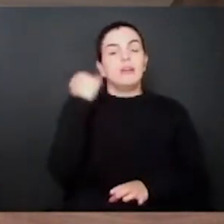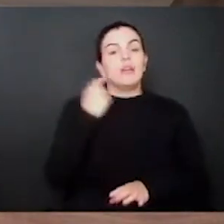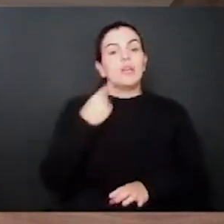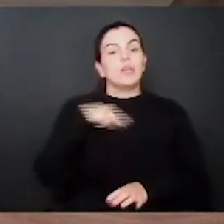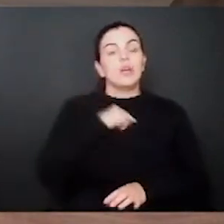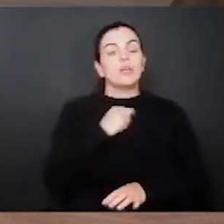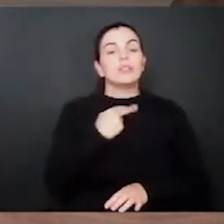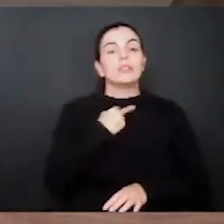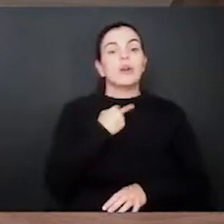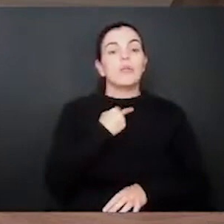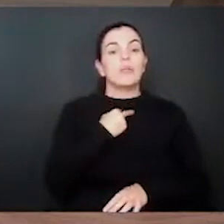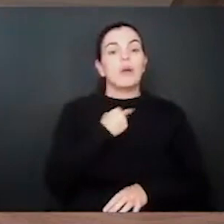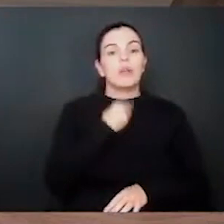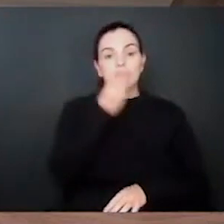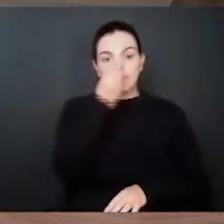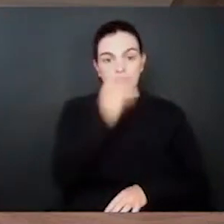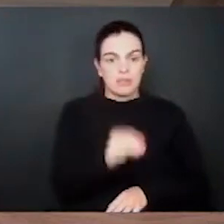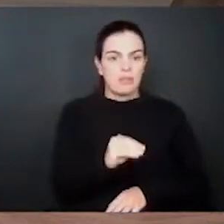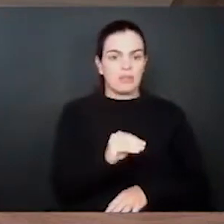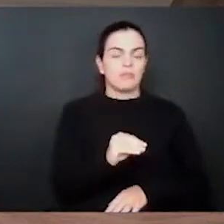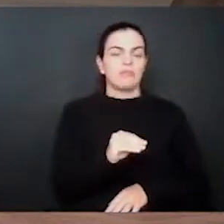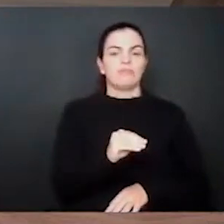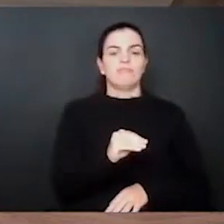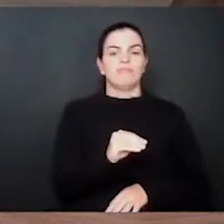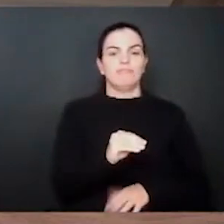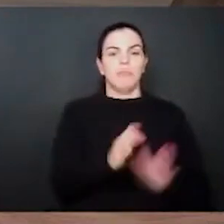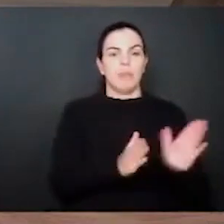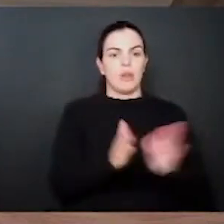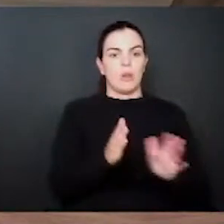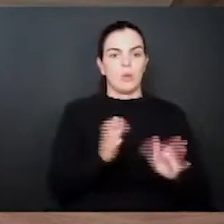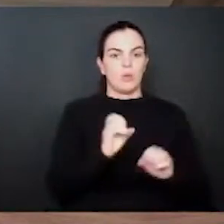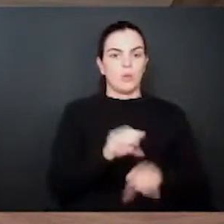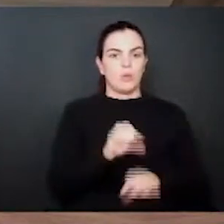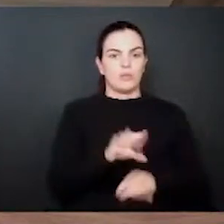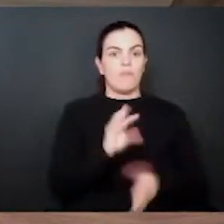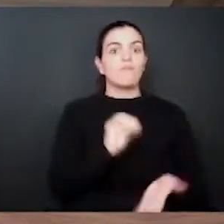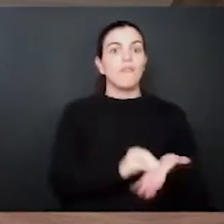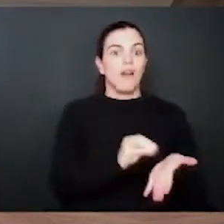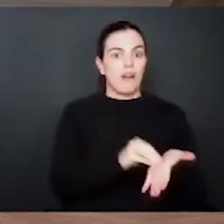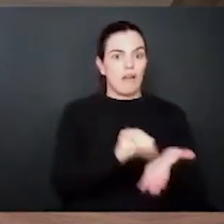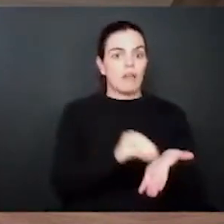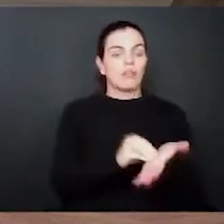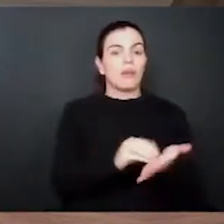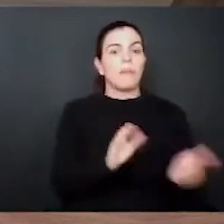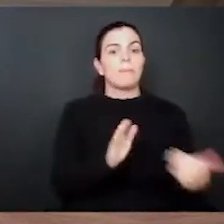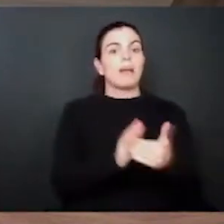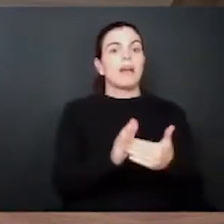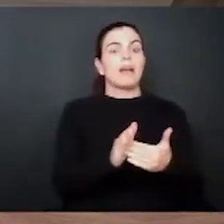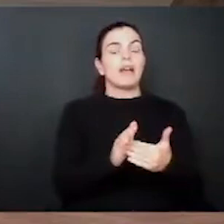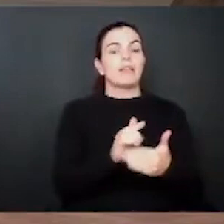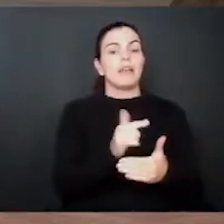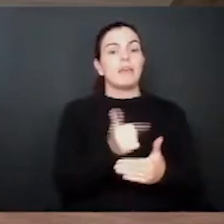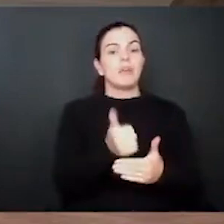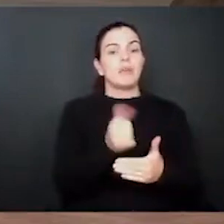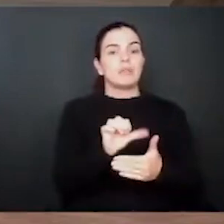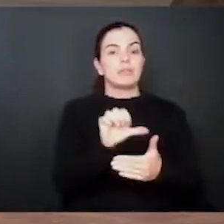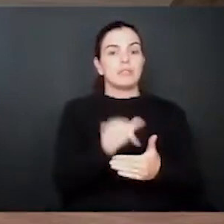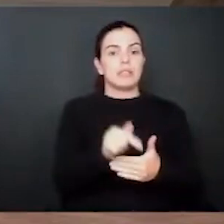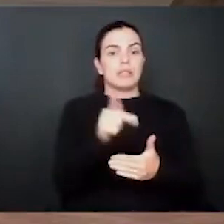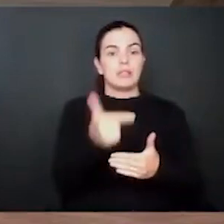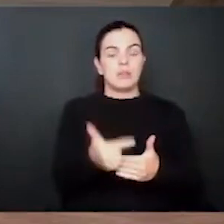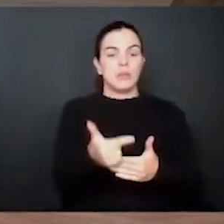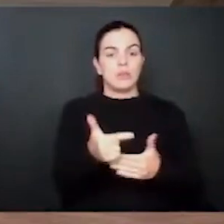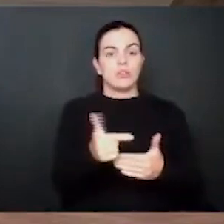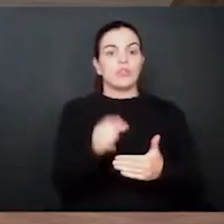e que mudou na educação nesse período. Falta muito ainda. Mas até 72 só tinha ensino obrigatório de primeiro a quinto